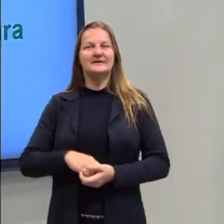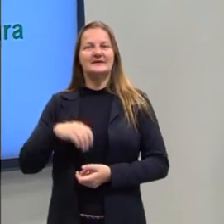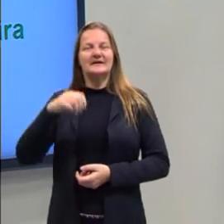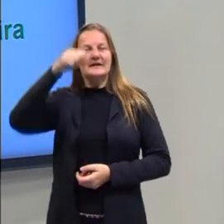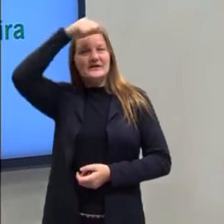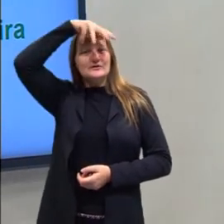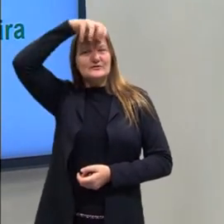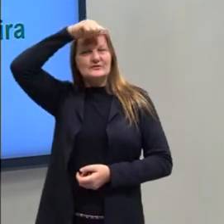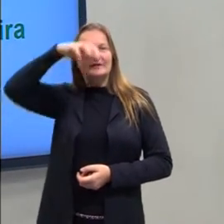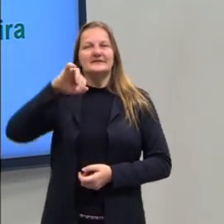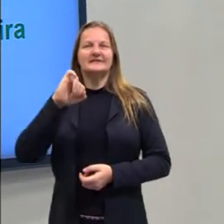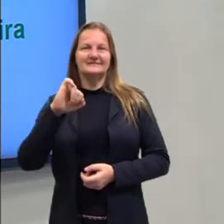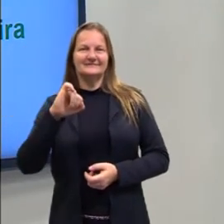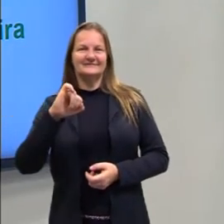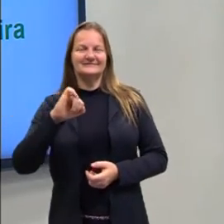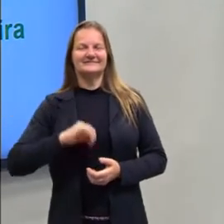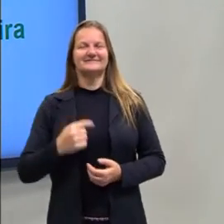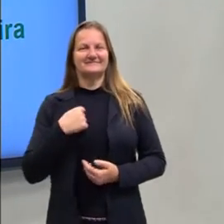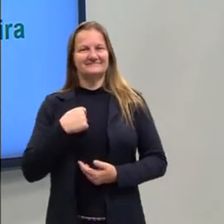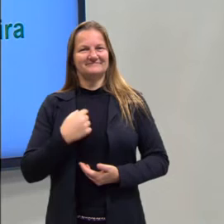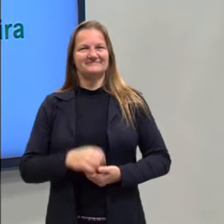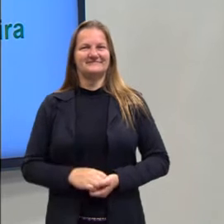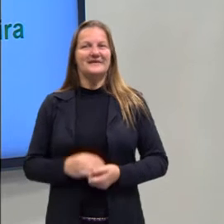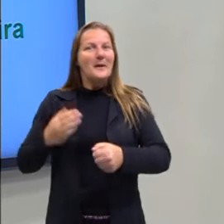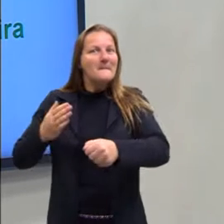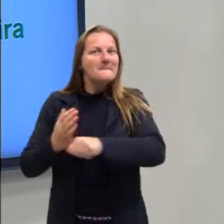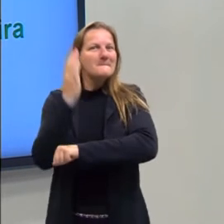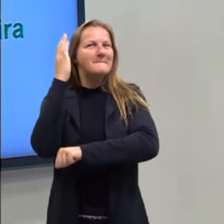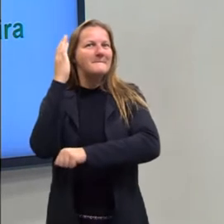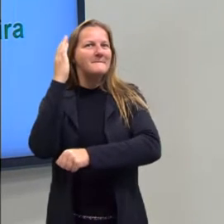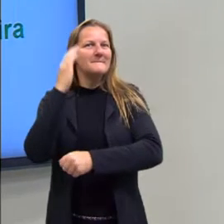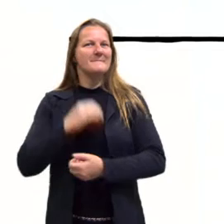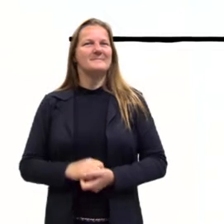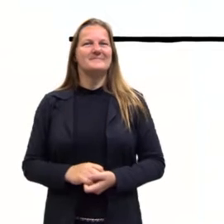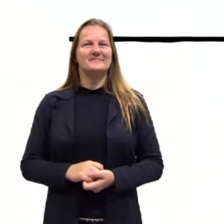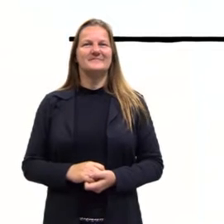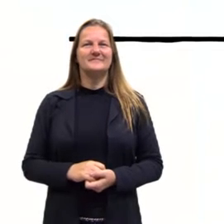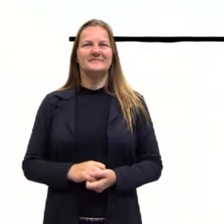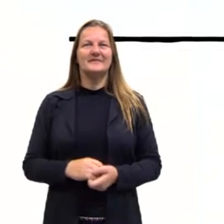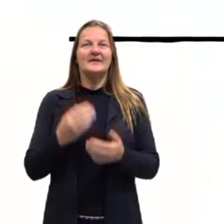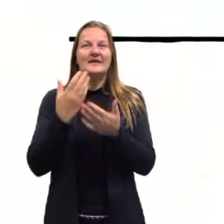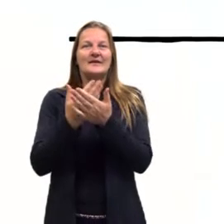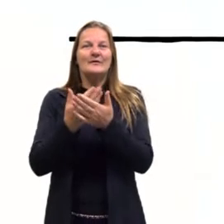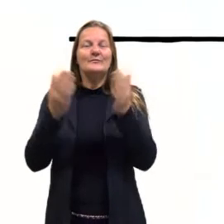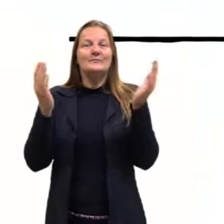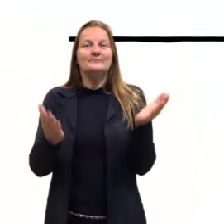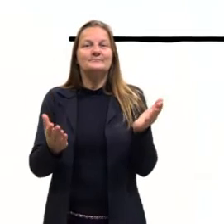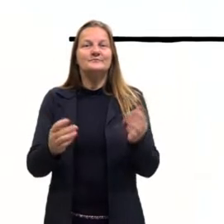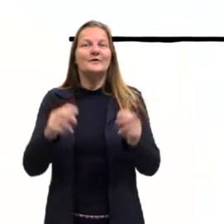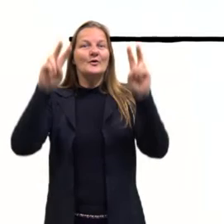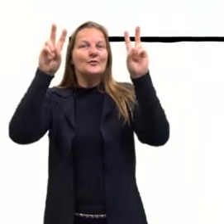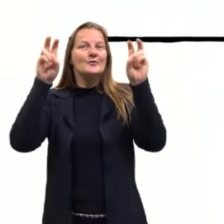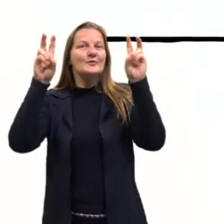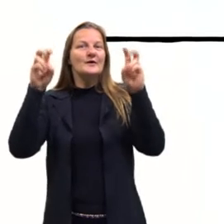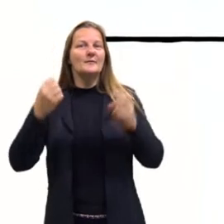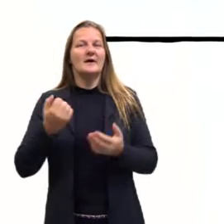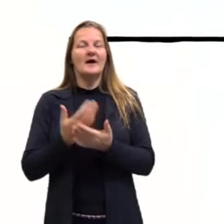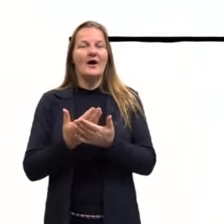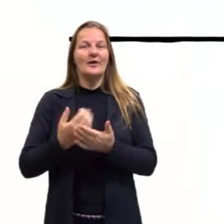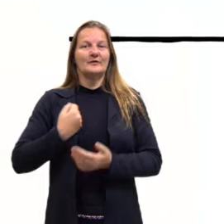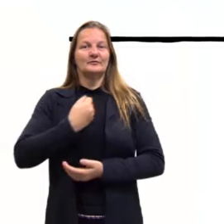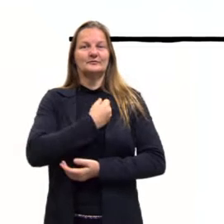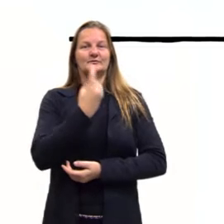Suzana e Lucinéia partiu passar então nossa aula de hoje aula número